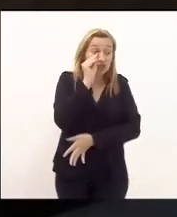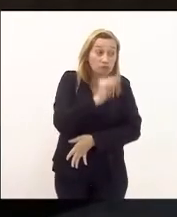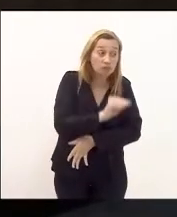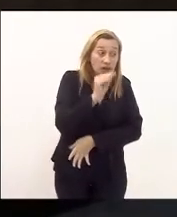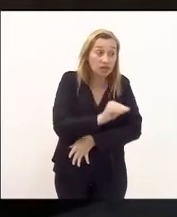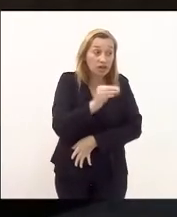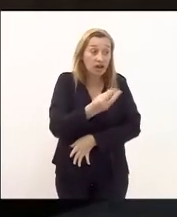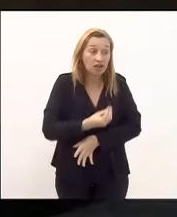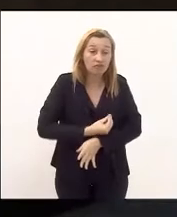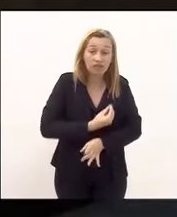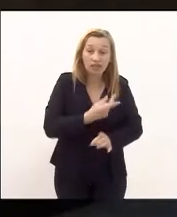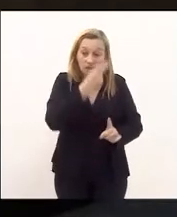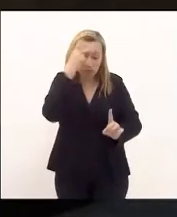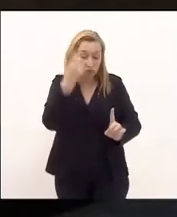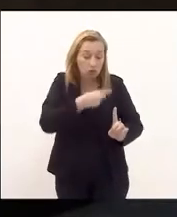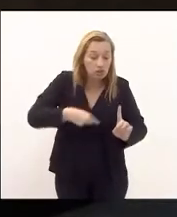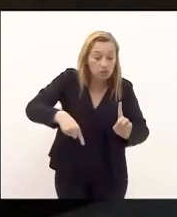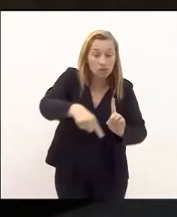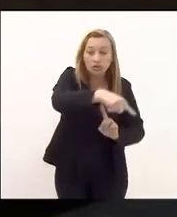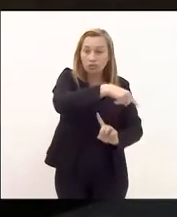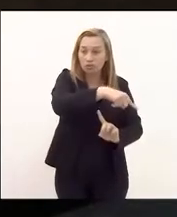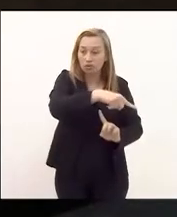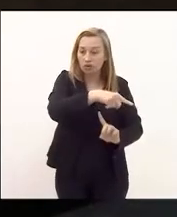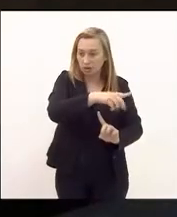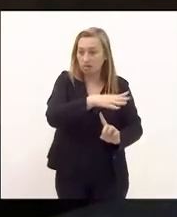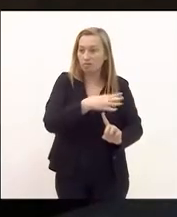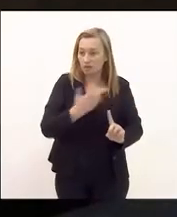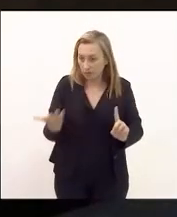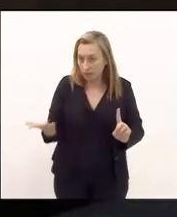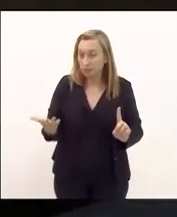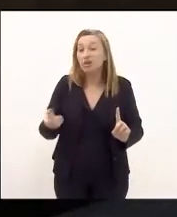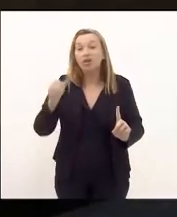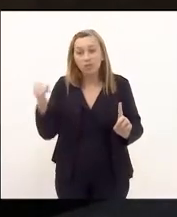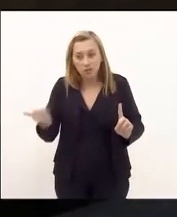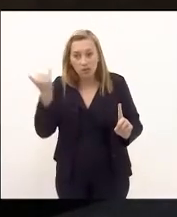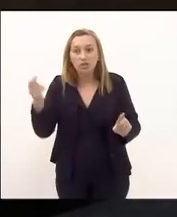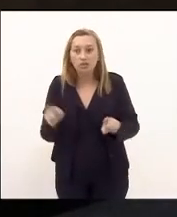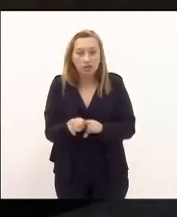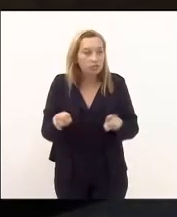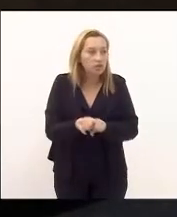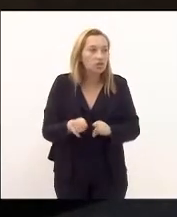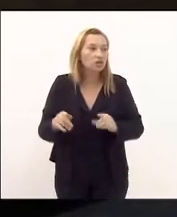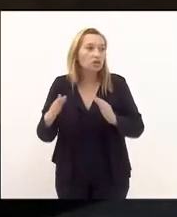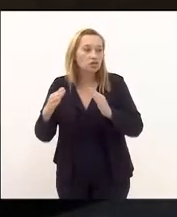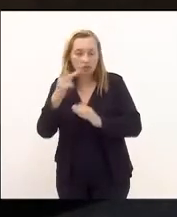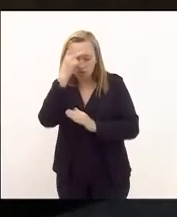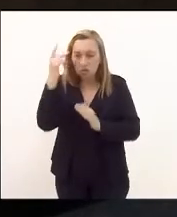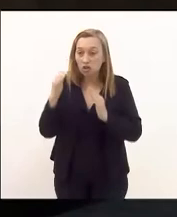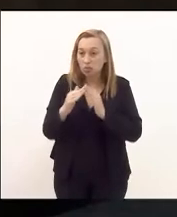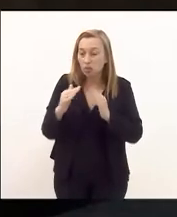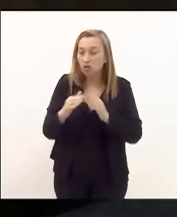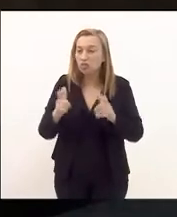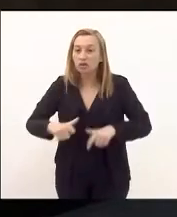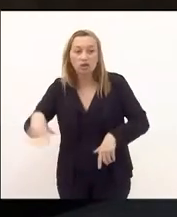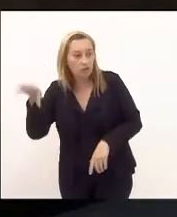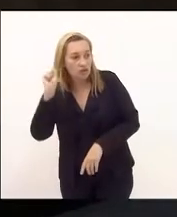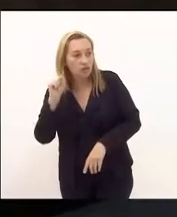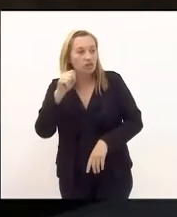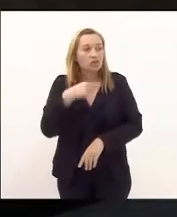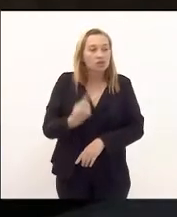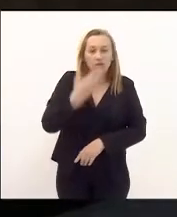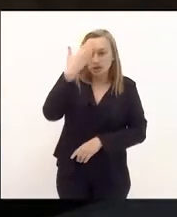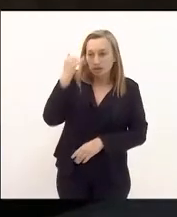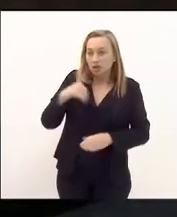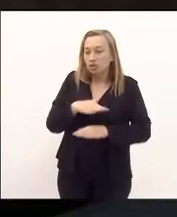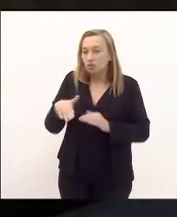vida local. Então, é importante também que os moradores também sejam ouvidos, porque a gente sabe que todos